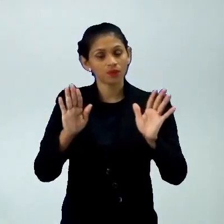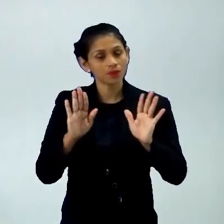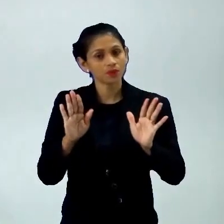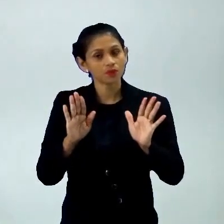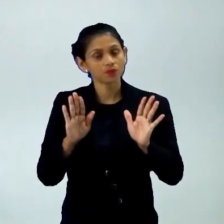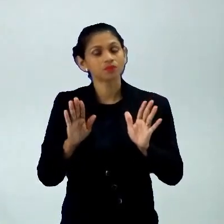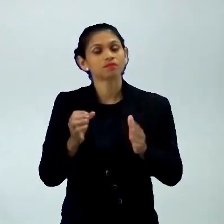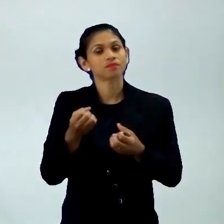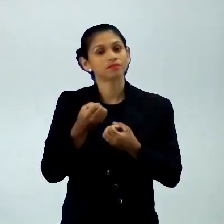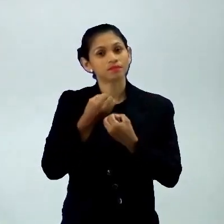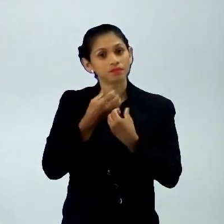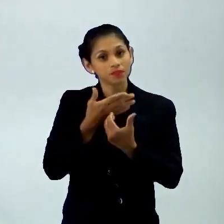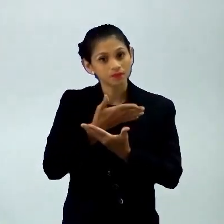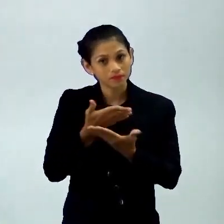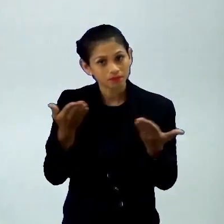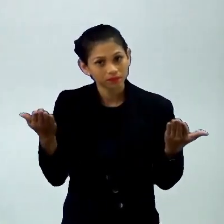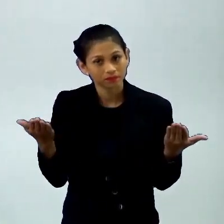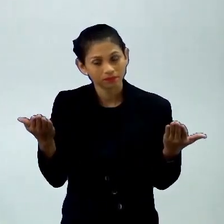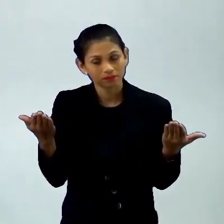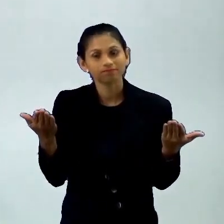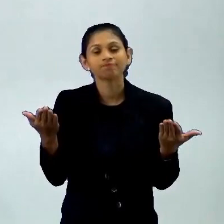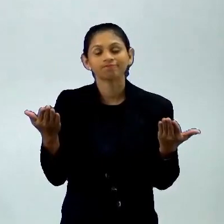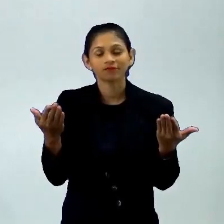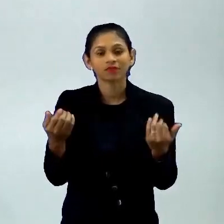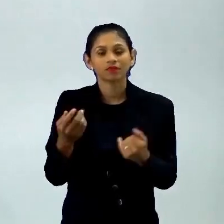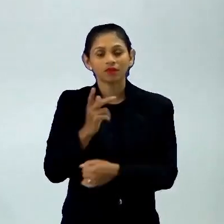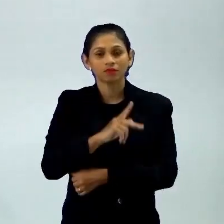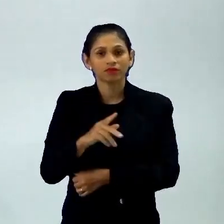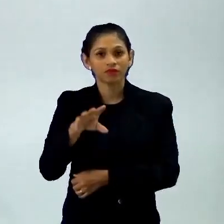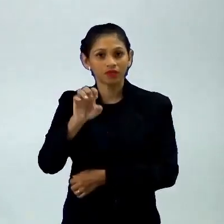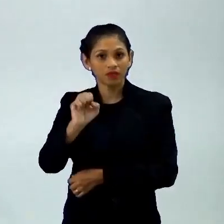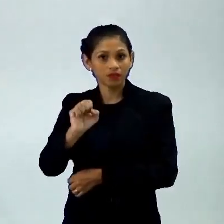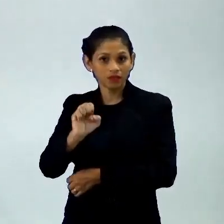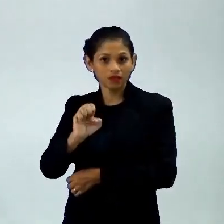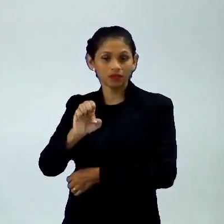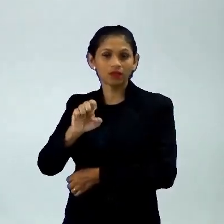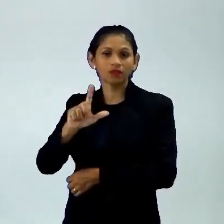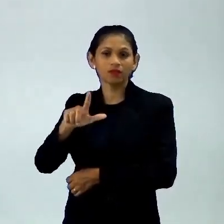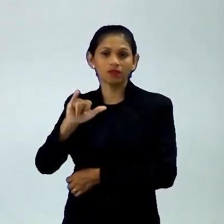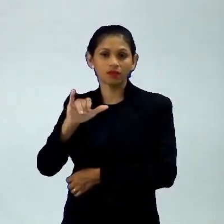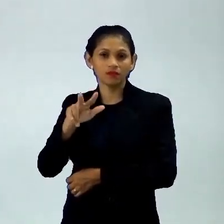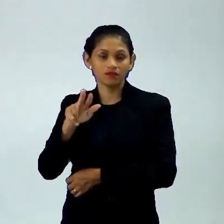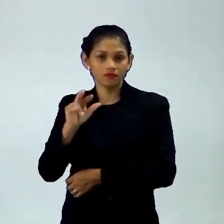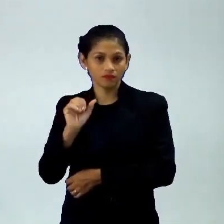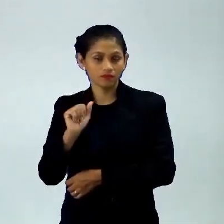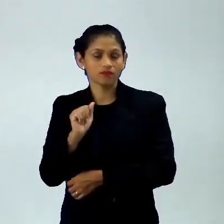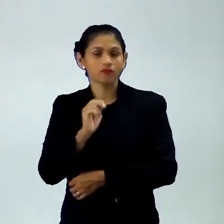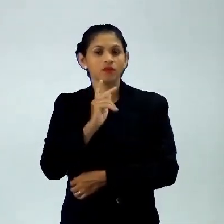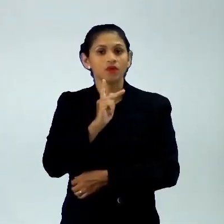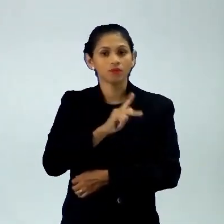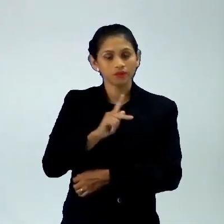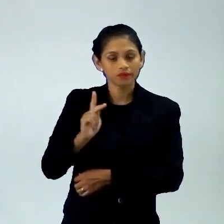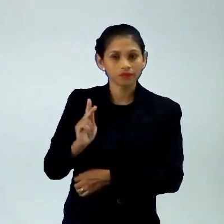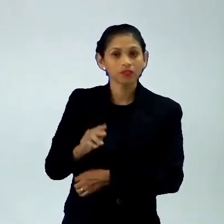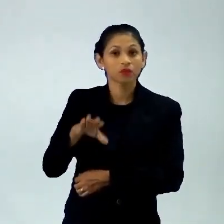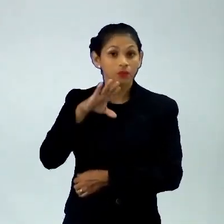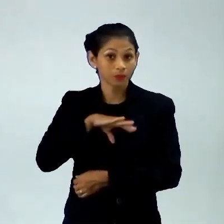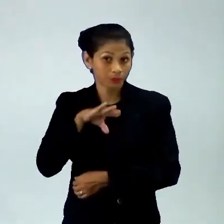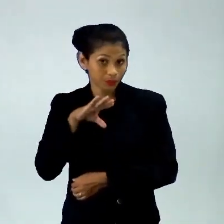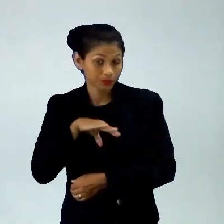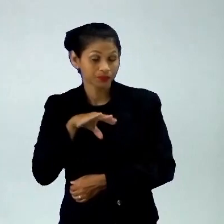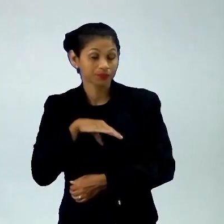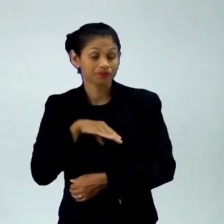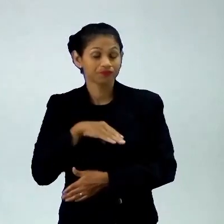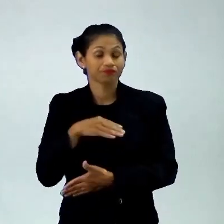Olá, queridos alunos, tudo bem com vocês? Eu sou a professora Elívia Soares, professora de língua portuguesa.